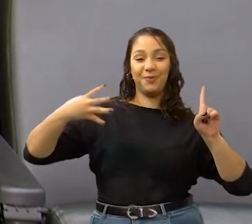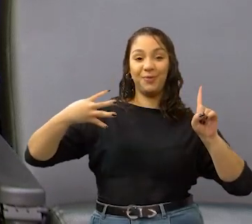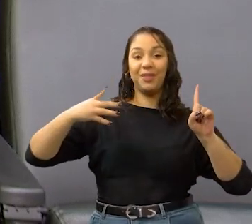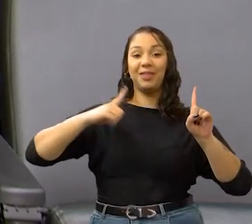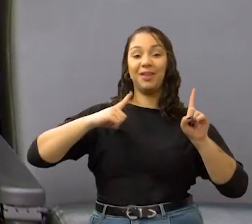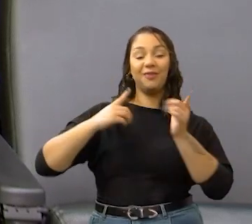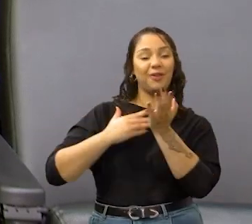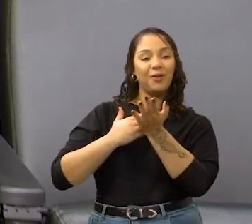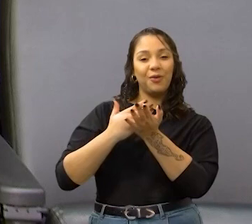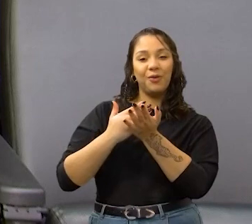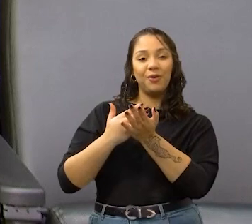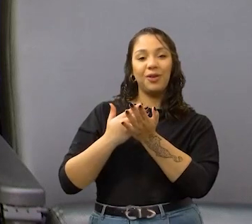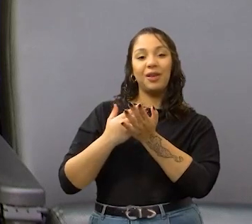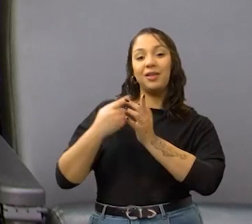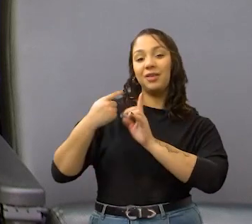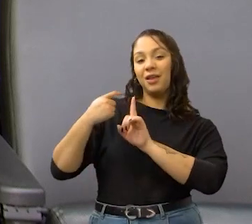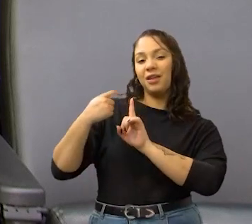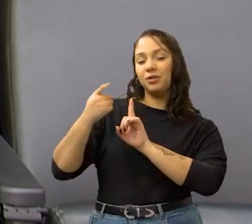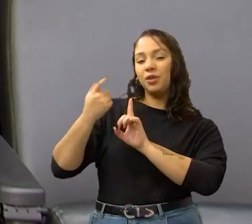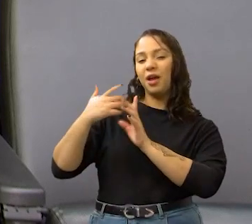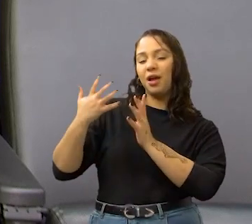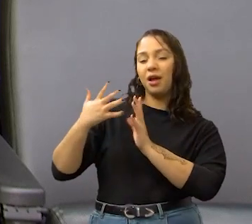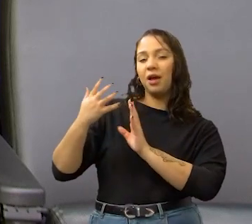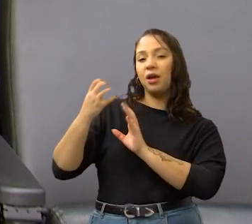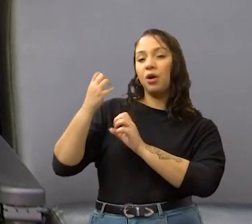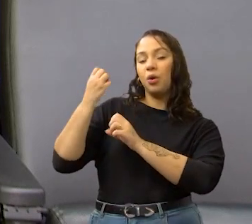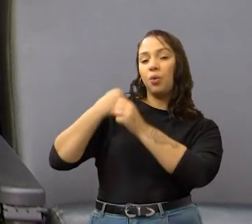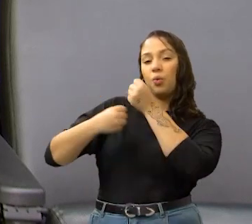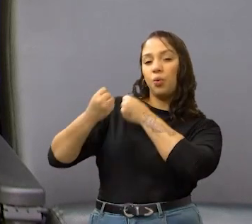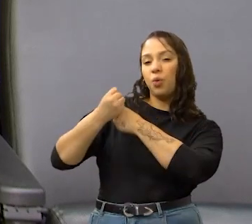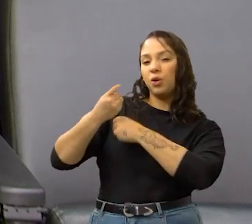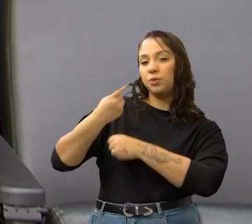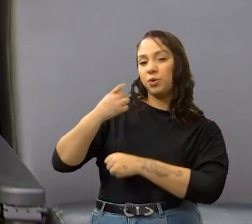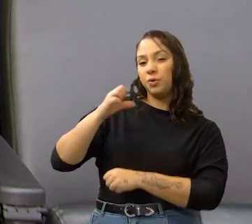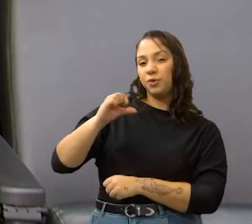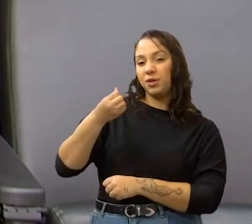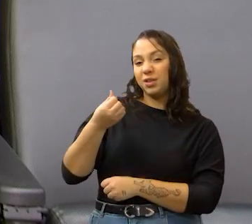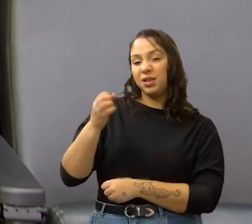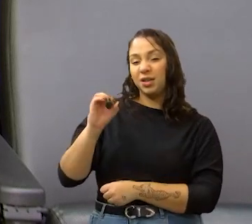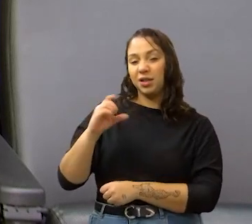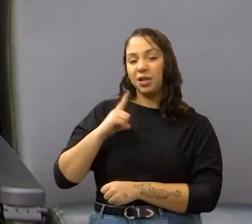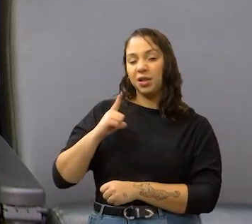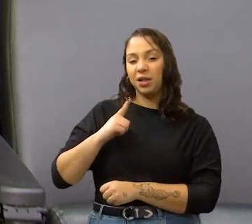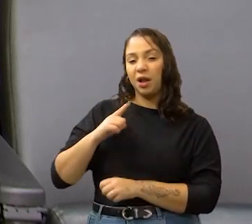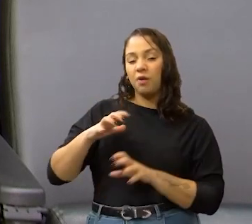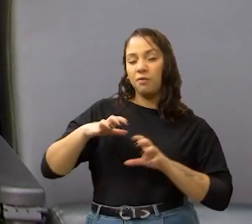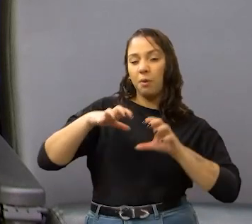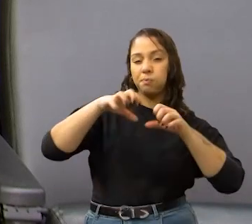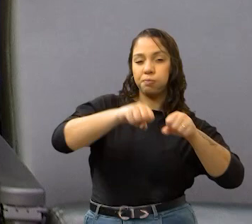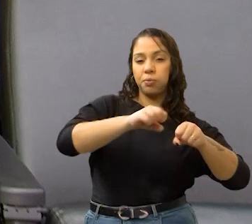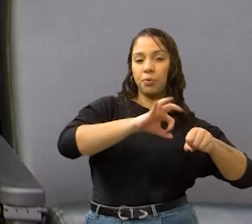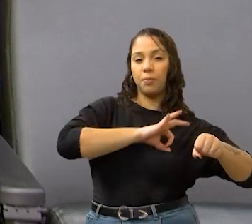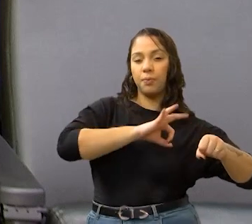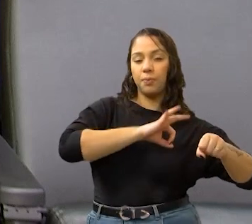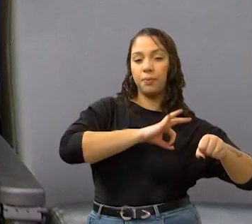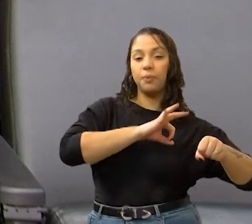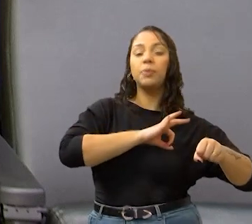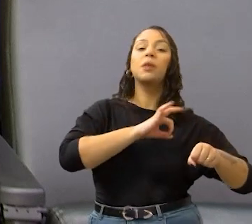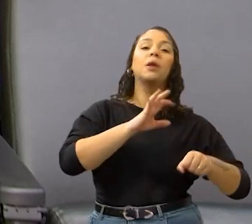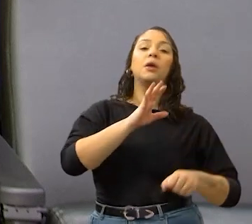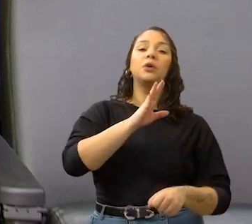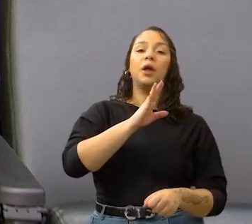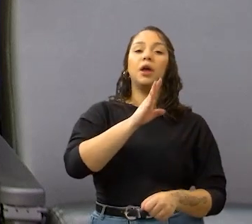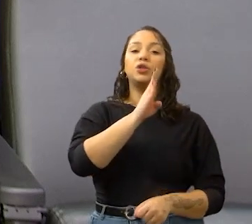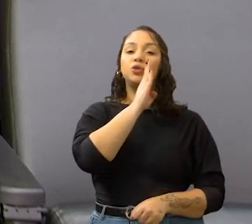LGBTQIA+, teve início lá no fim dos anos 60 nos Estados Unidos, após uma abordagem policial em um